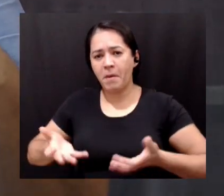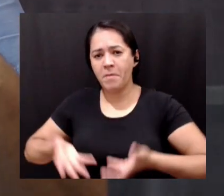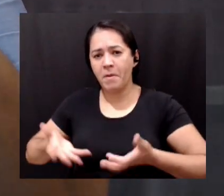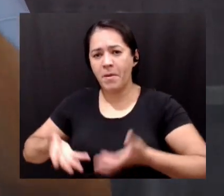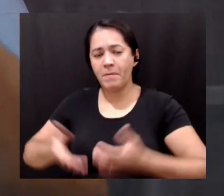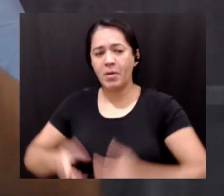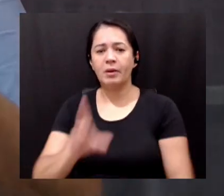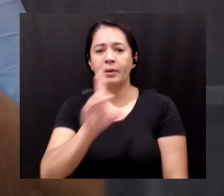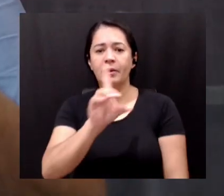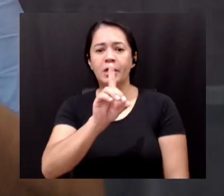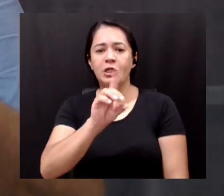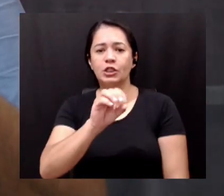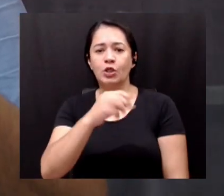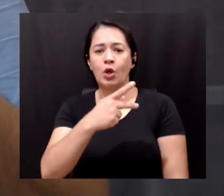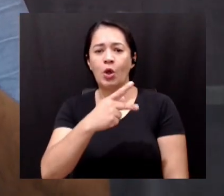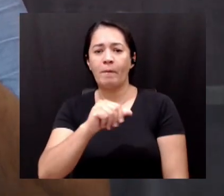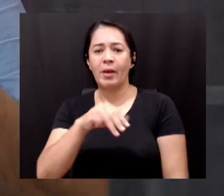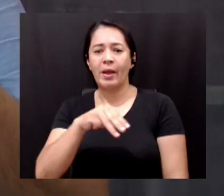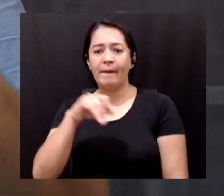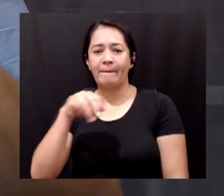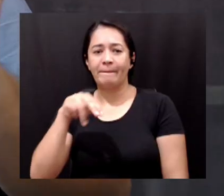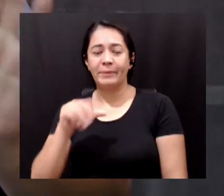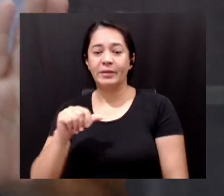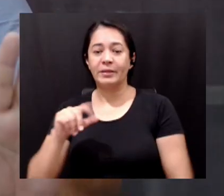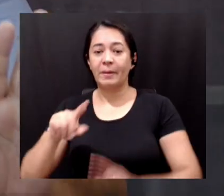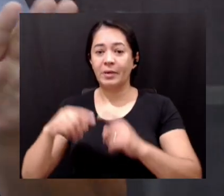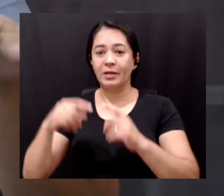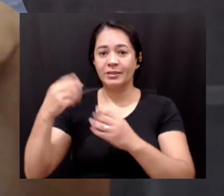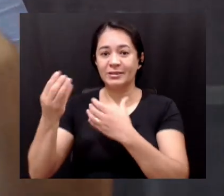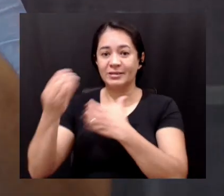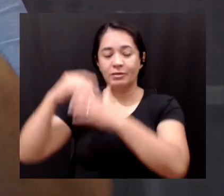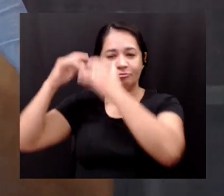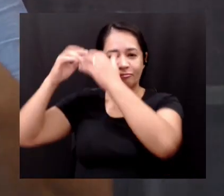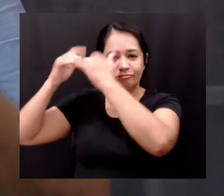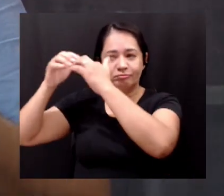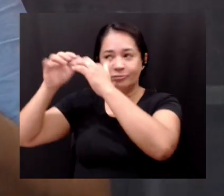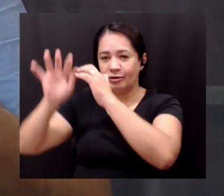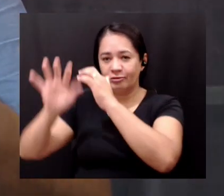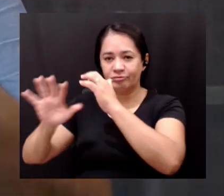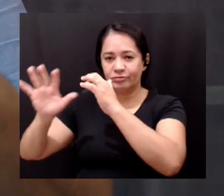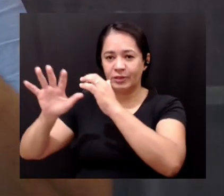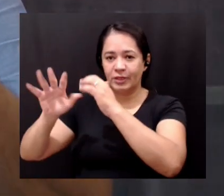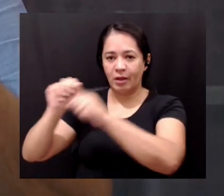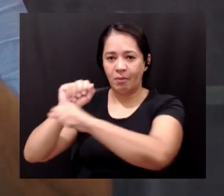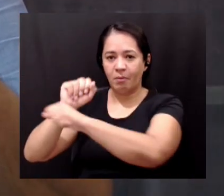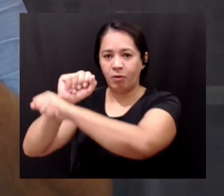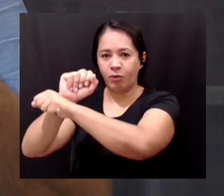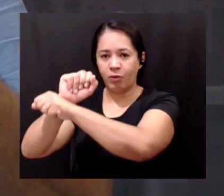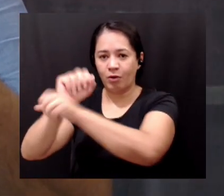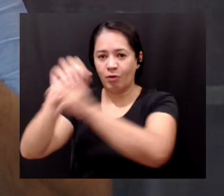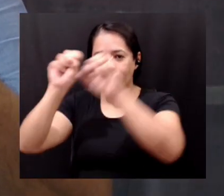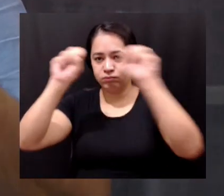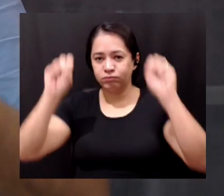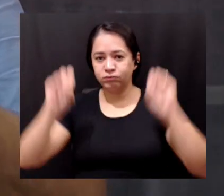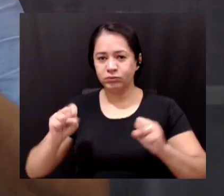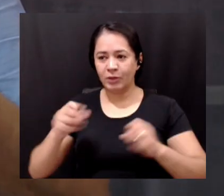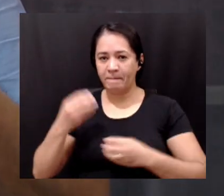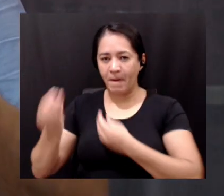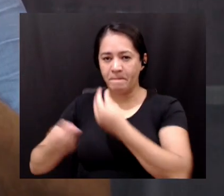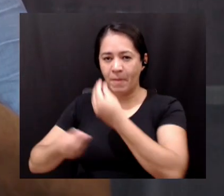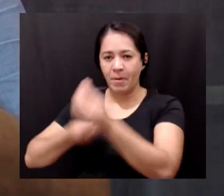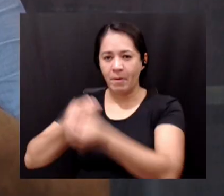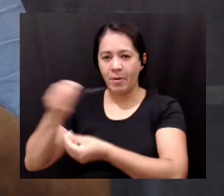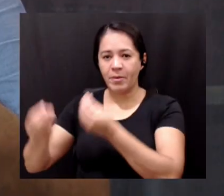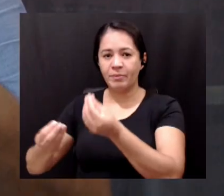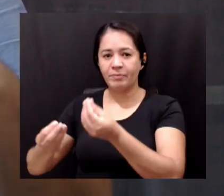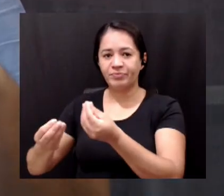ponto que tem uma área do nosso cérebro, né, que ela meio que freia ali esse sistema de recompensa, que vai ficar muito